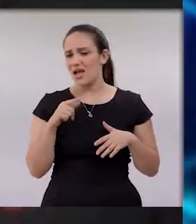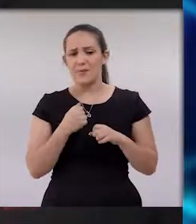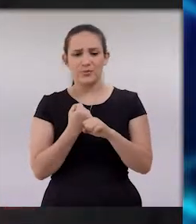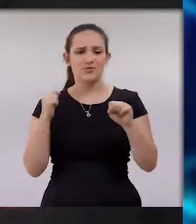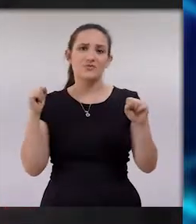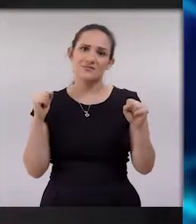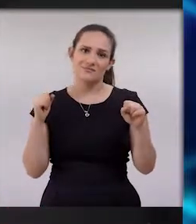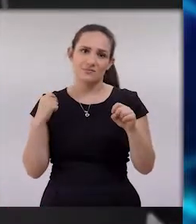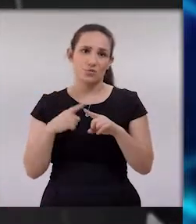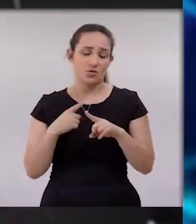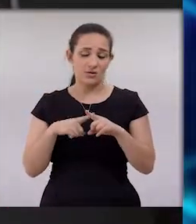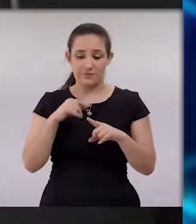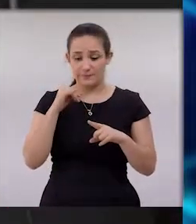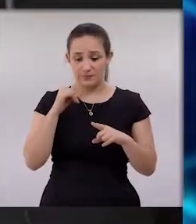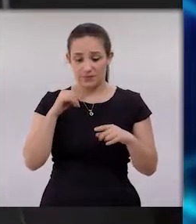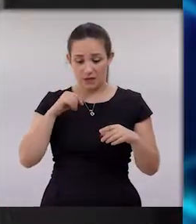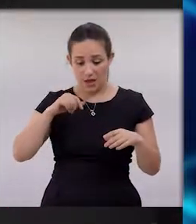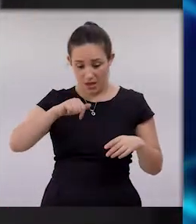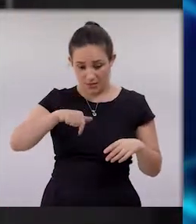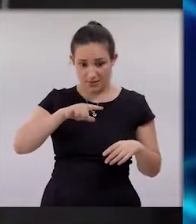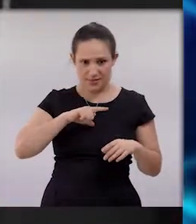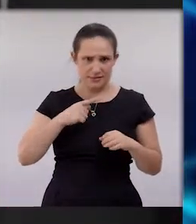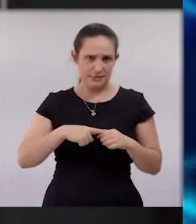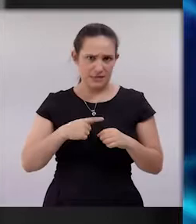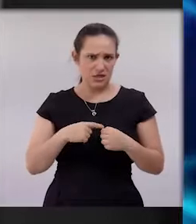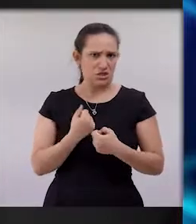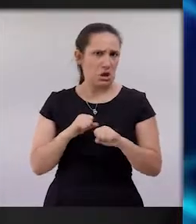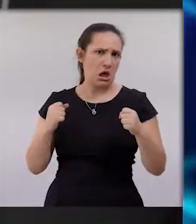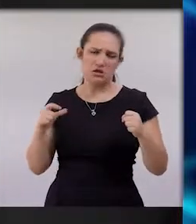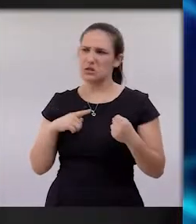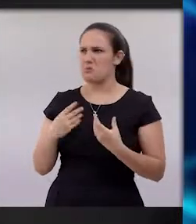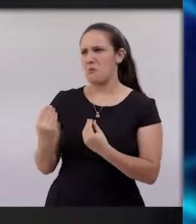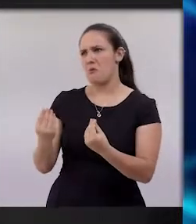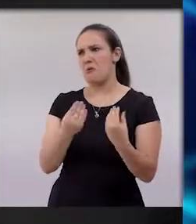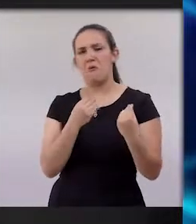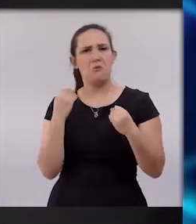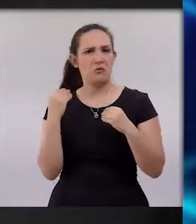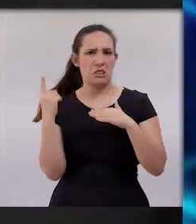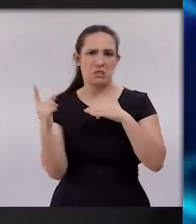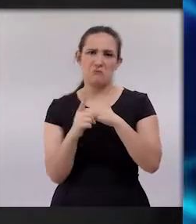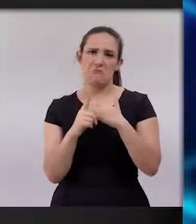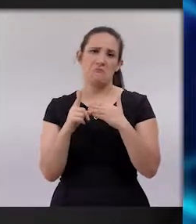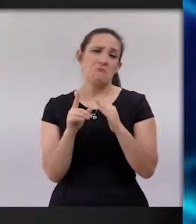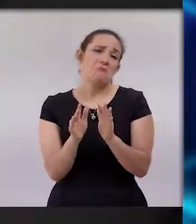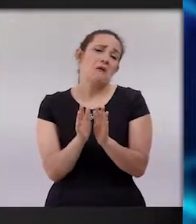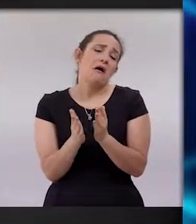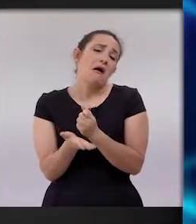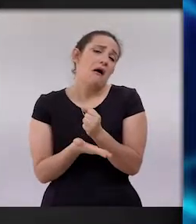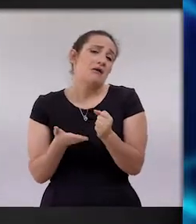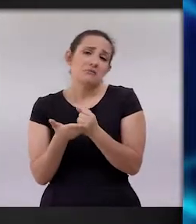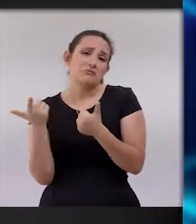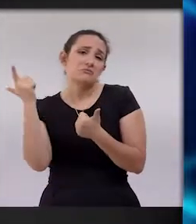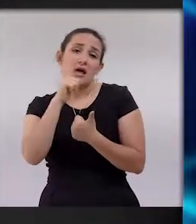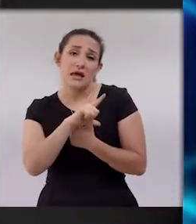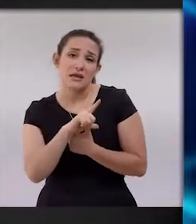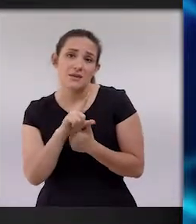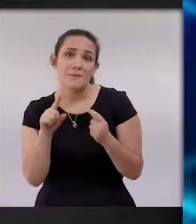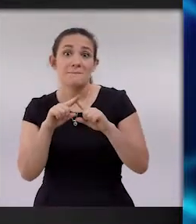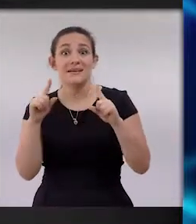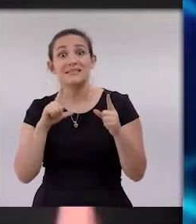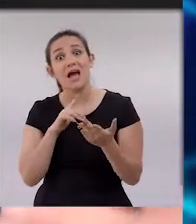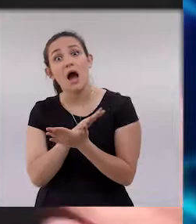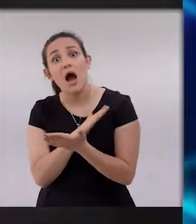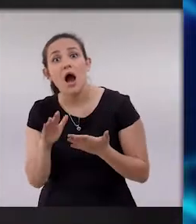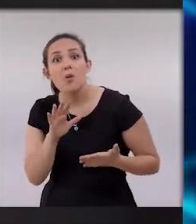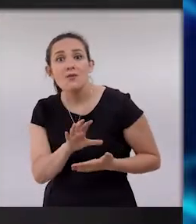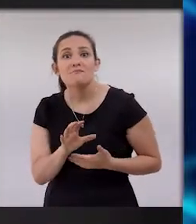considera, às vezes, dentro do nosso ambiente de grandes cidades, consultas básicas ou avaliações médicas